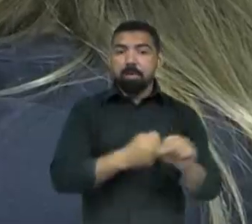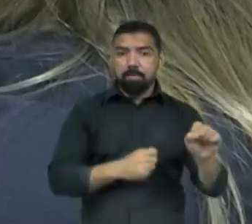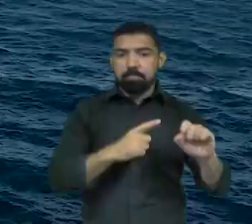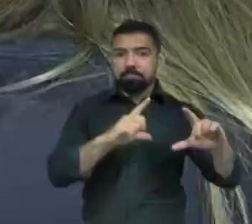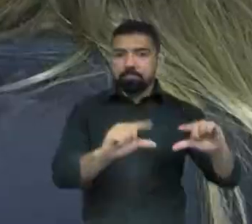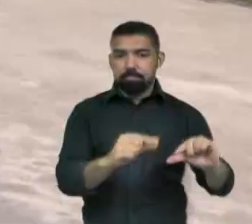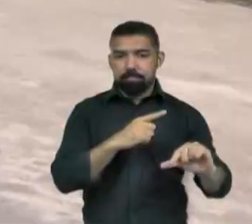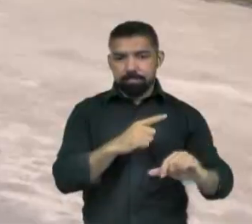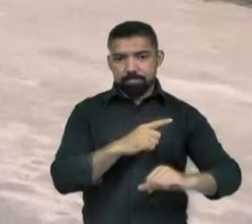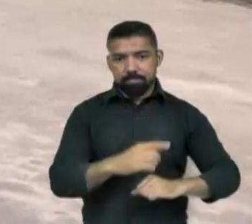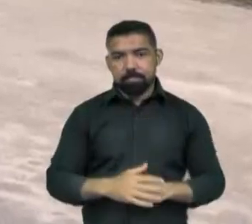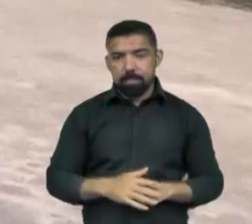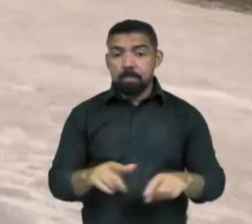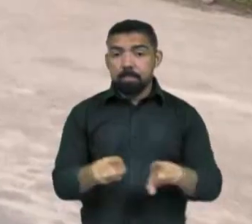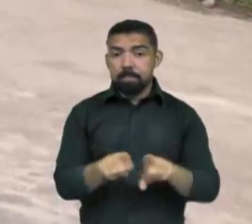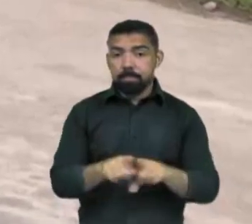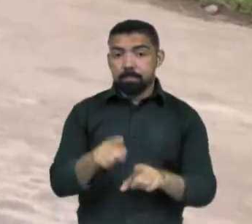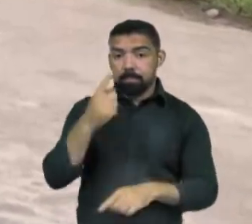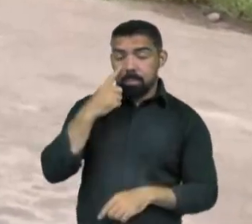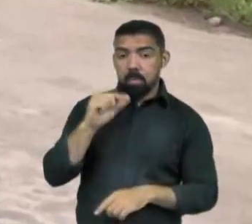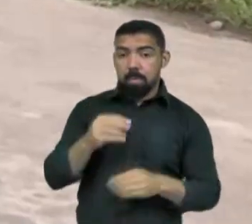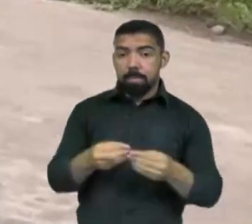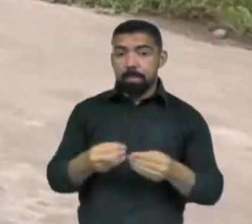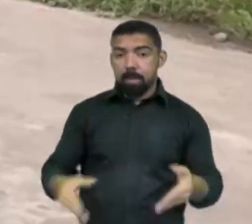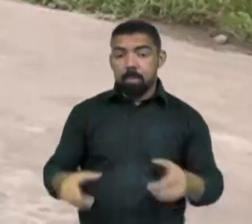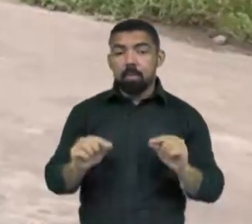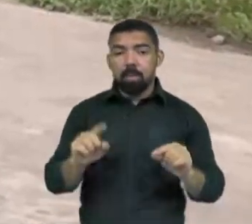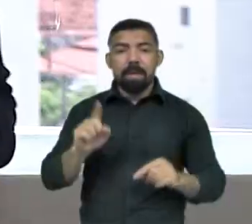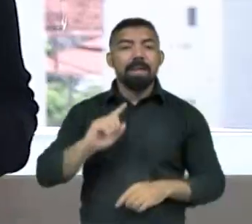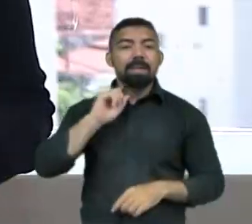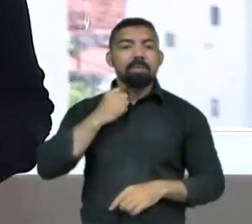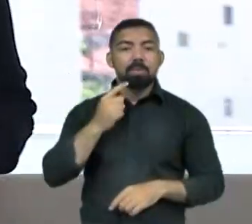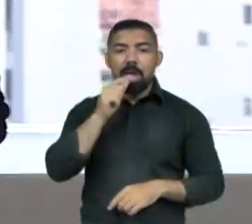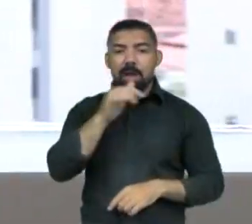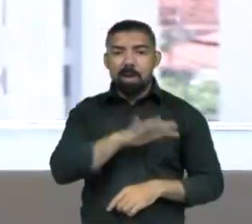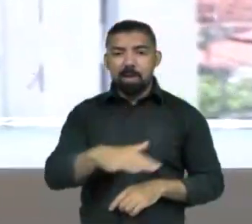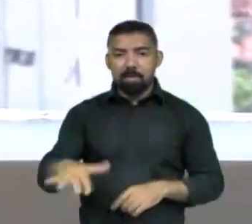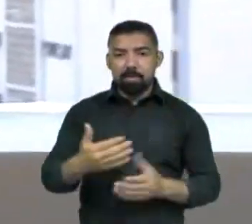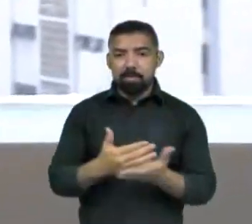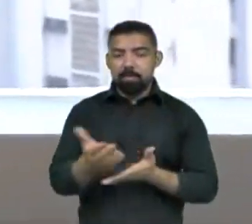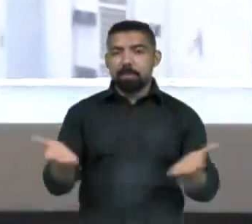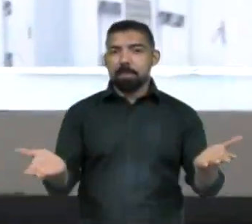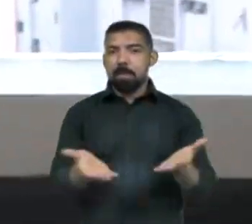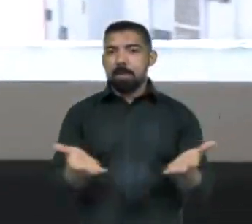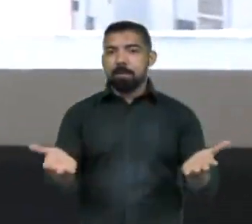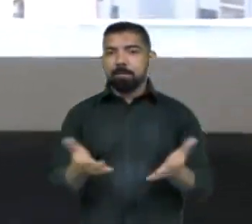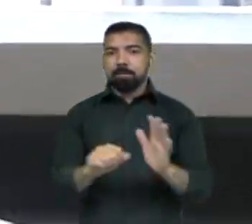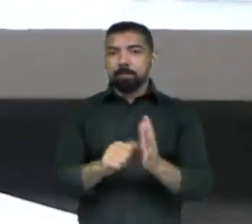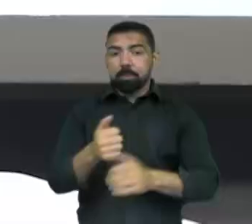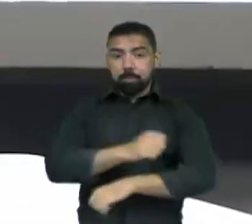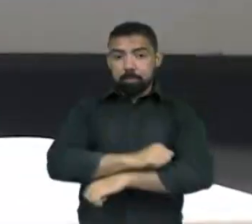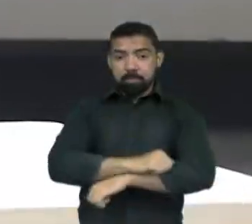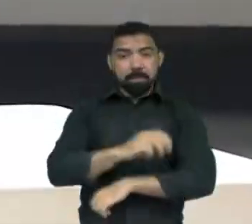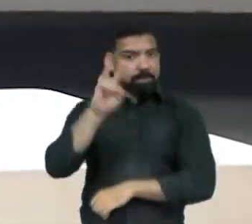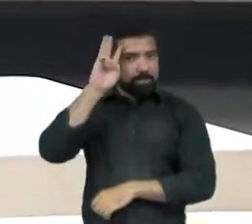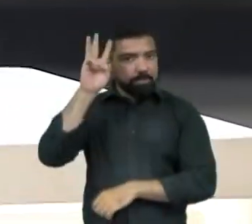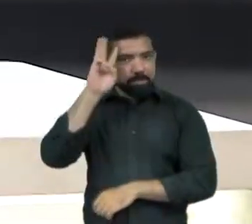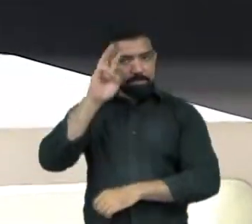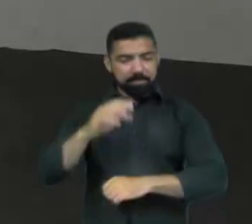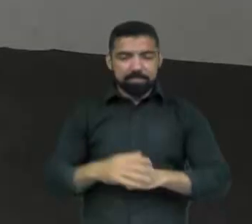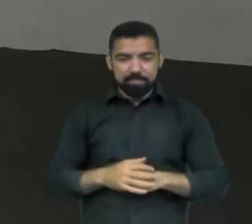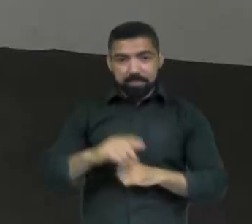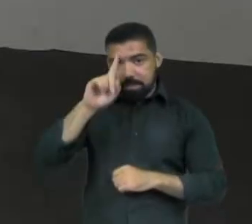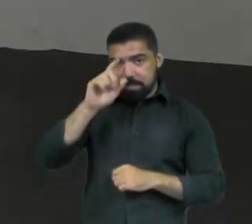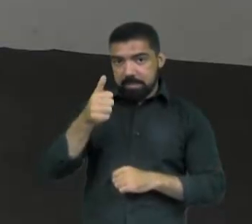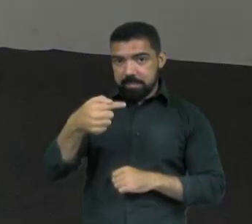E veja também o prejuízo da poluição marinha. Começa agora o primeiro expediente desta terça-feira,